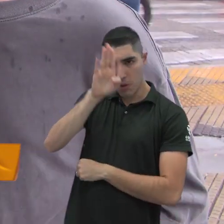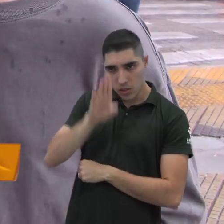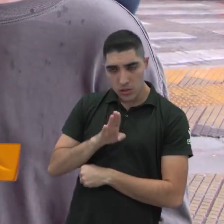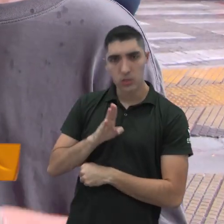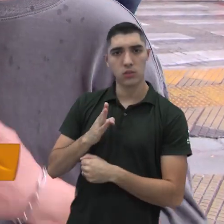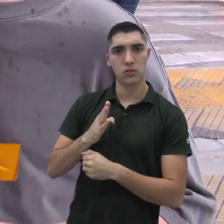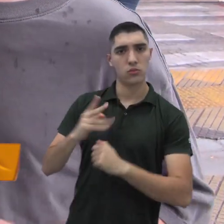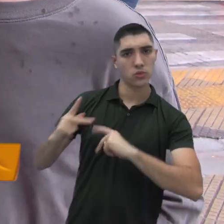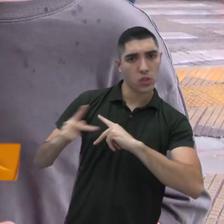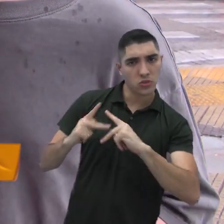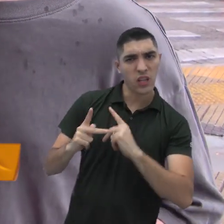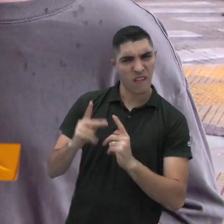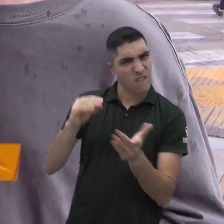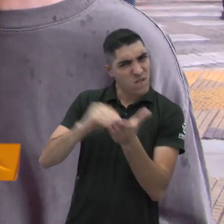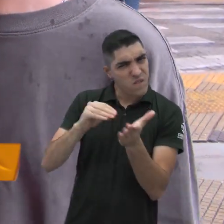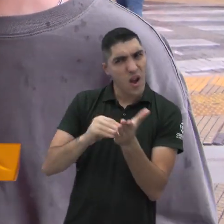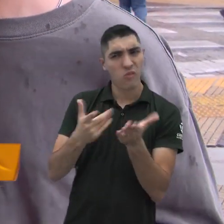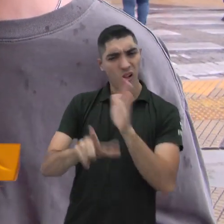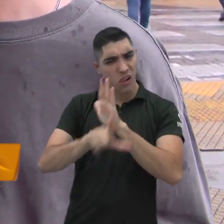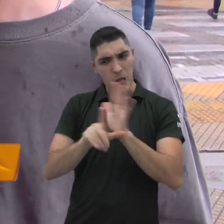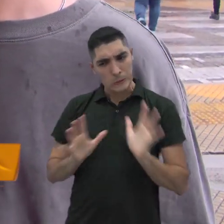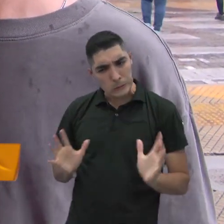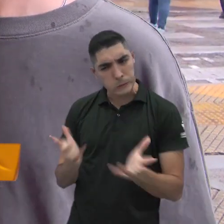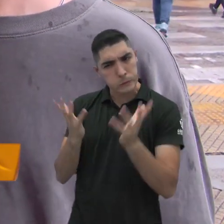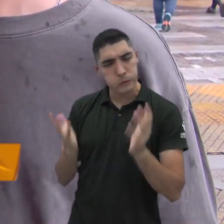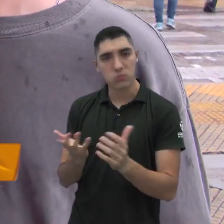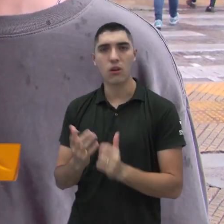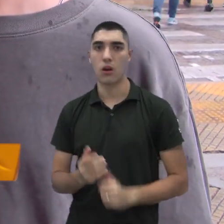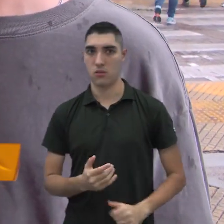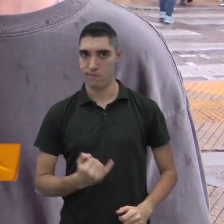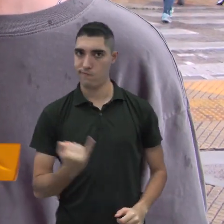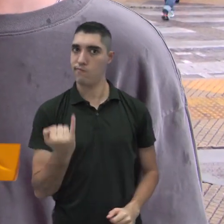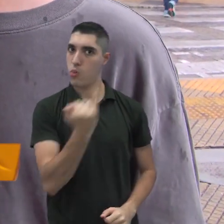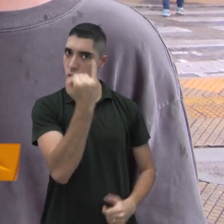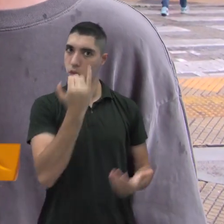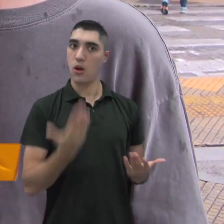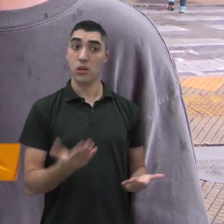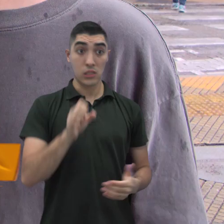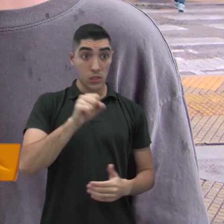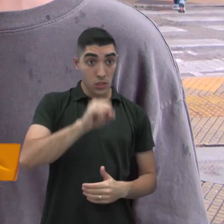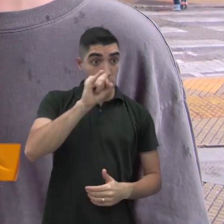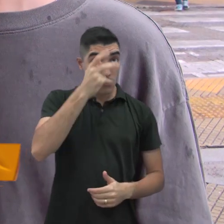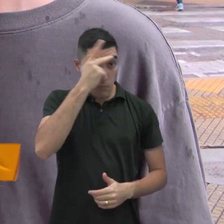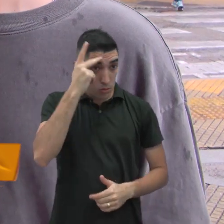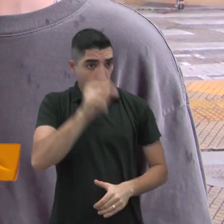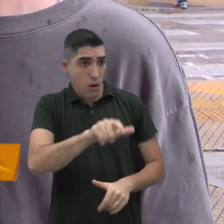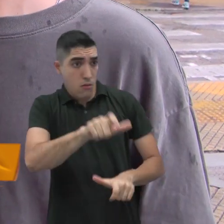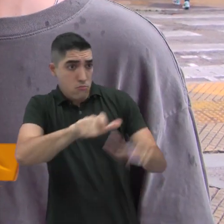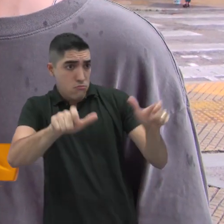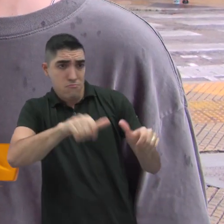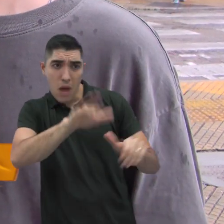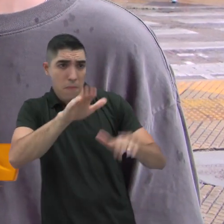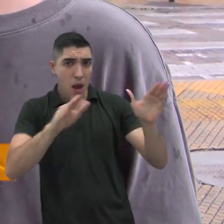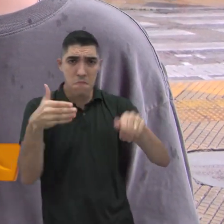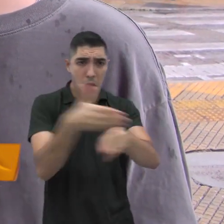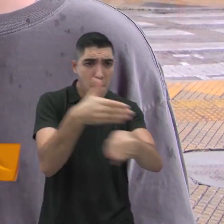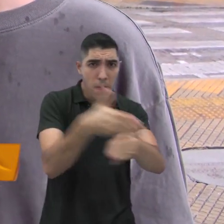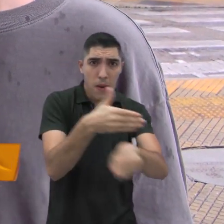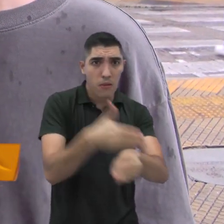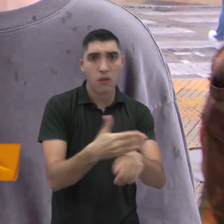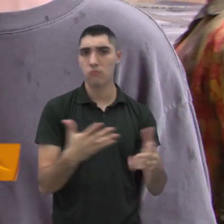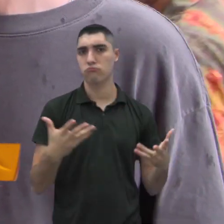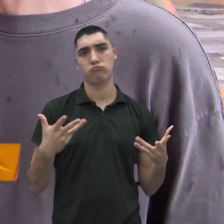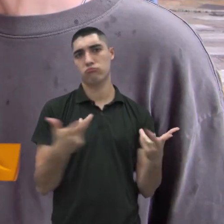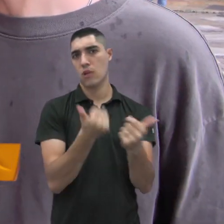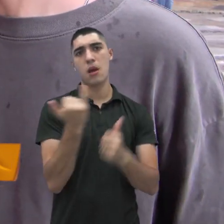na nossa cidade, é importante esse tipo de incentivo? É importante sim, né? Cada vez, quanto mais pessoa estiver fazendo esses negócios assim,